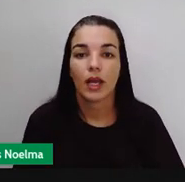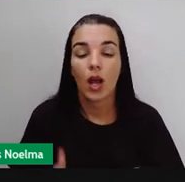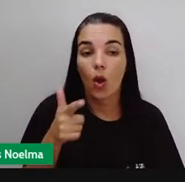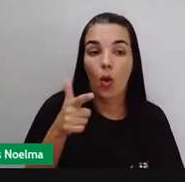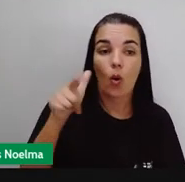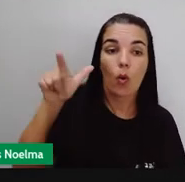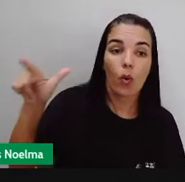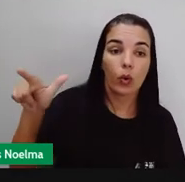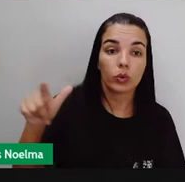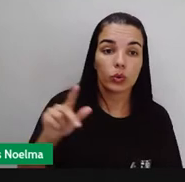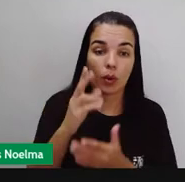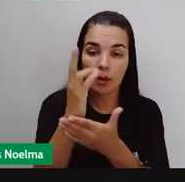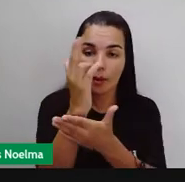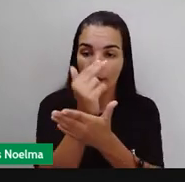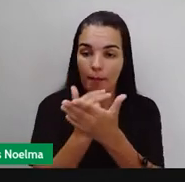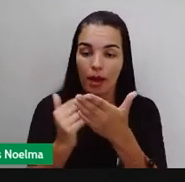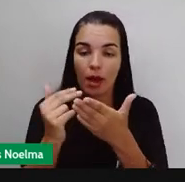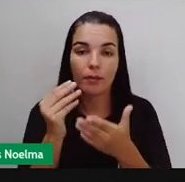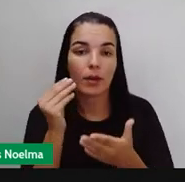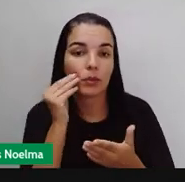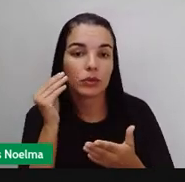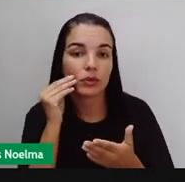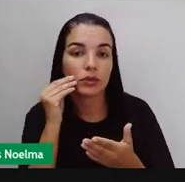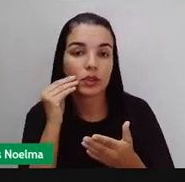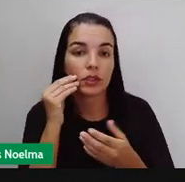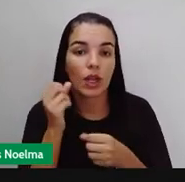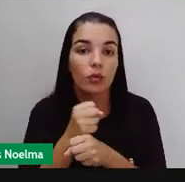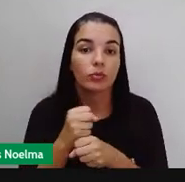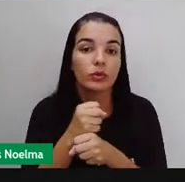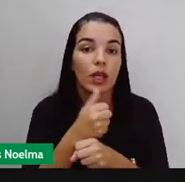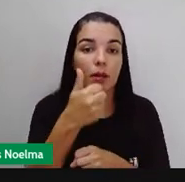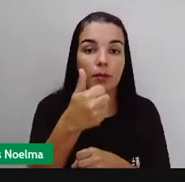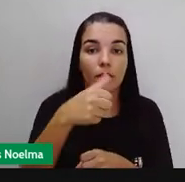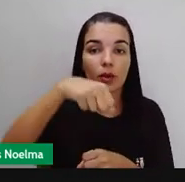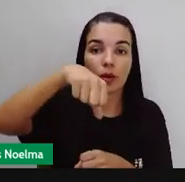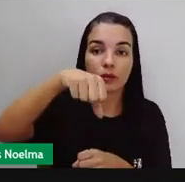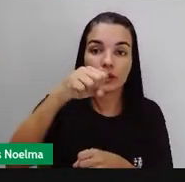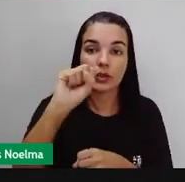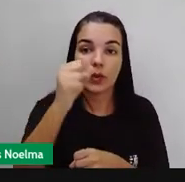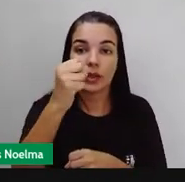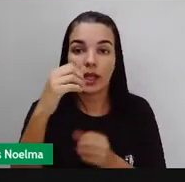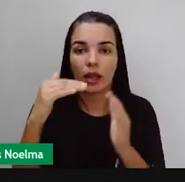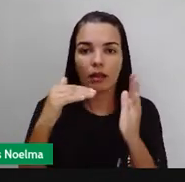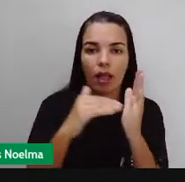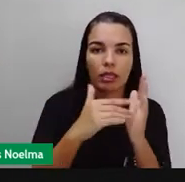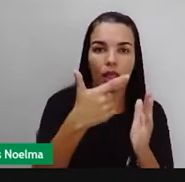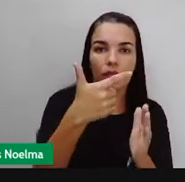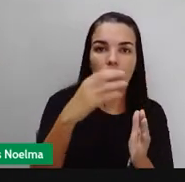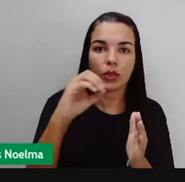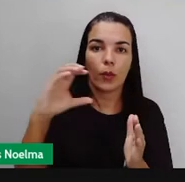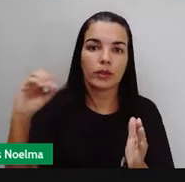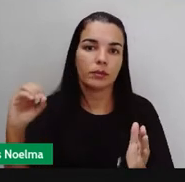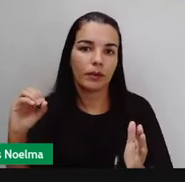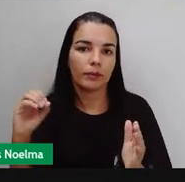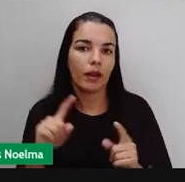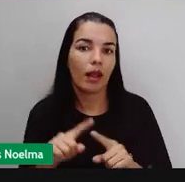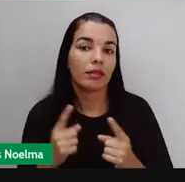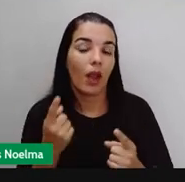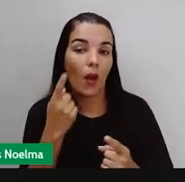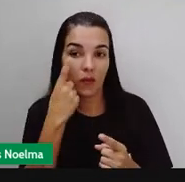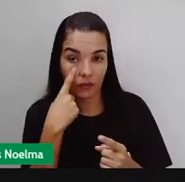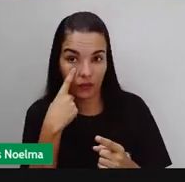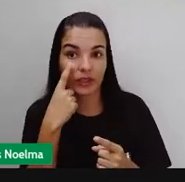outro mapa que mostra a migração interna nas décadas de 1980 e 2000. Logo no período